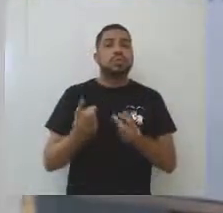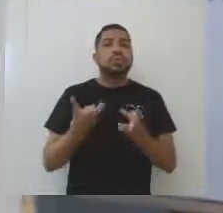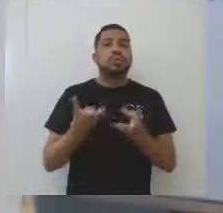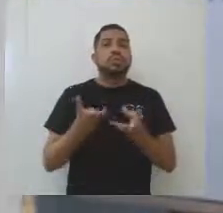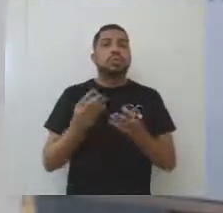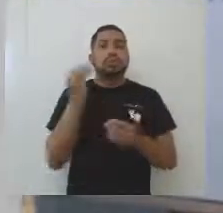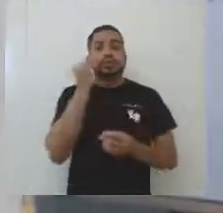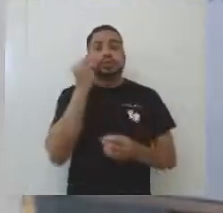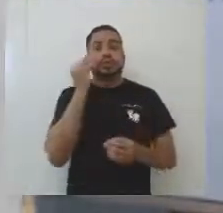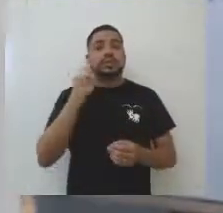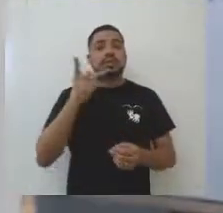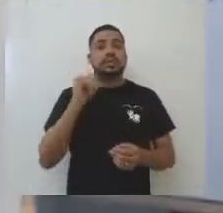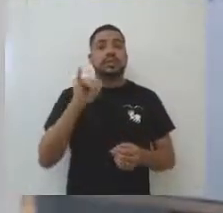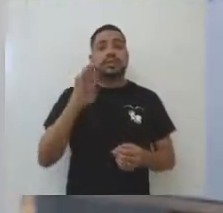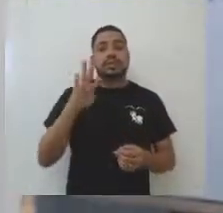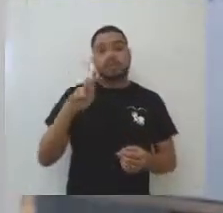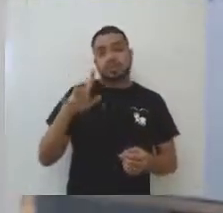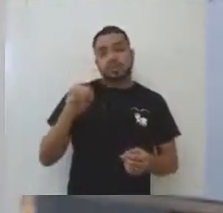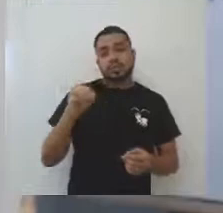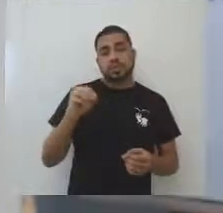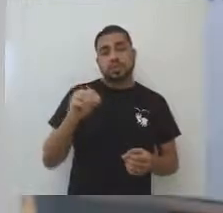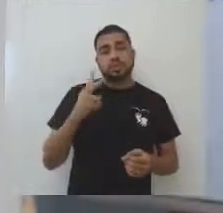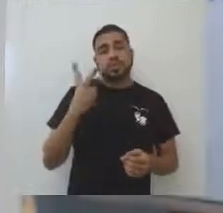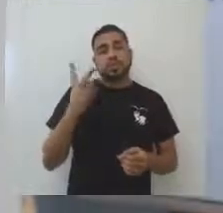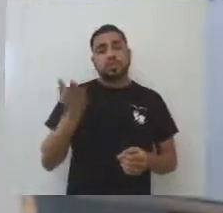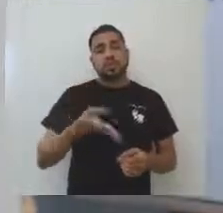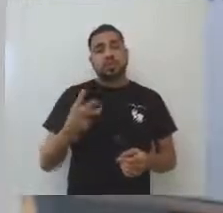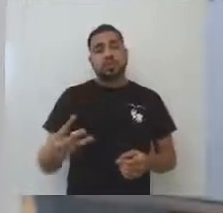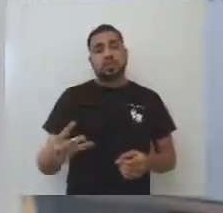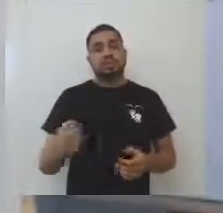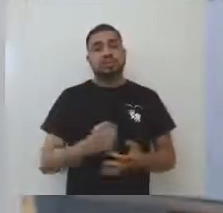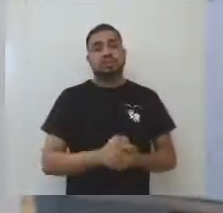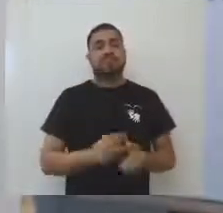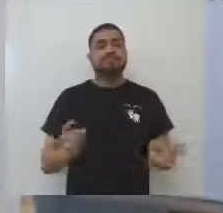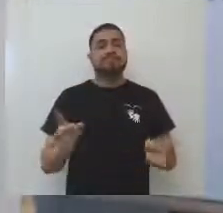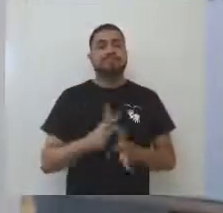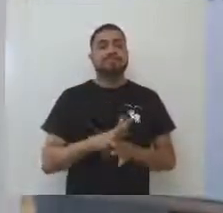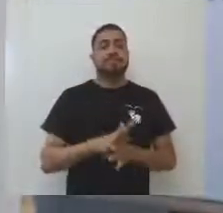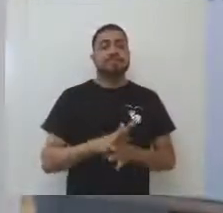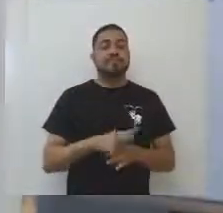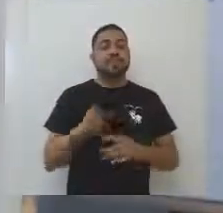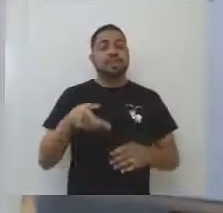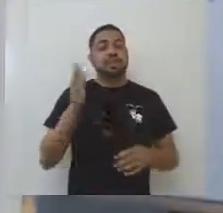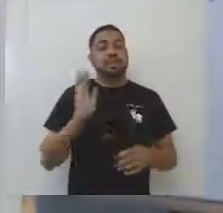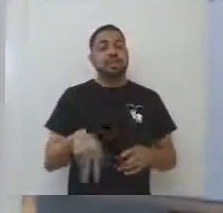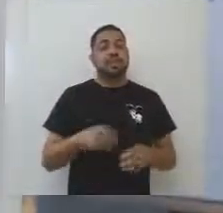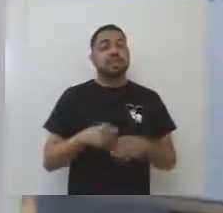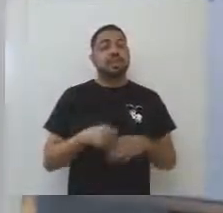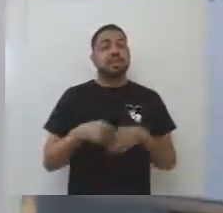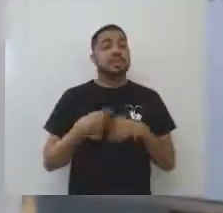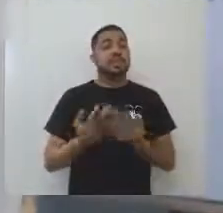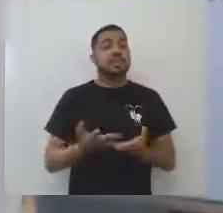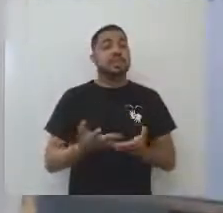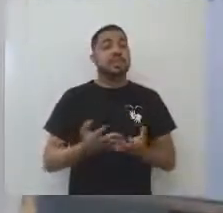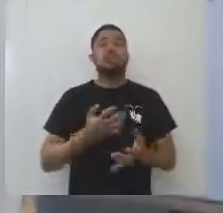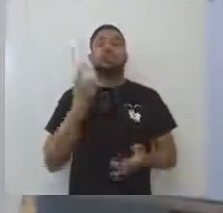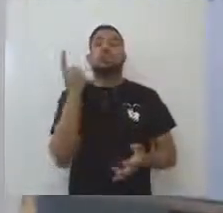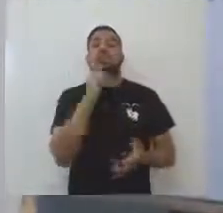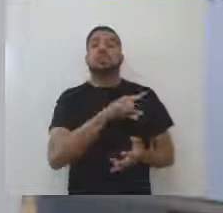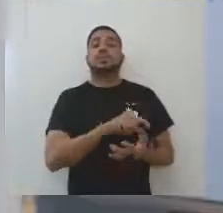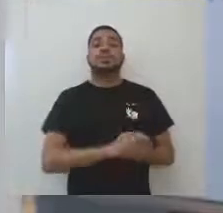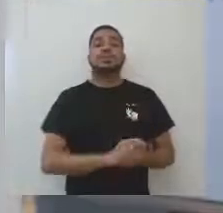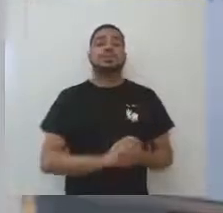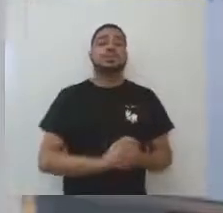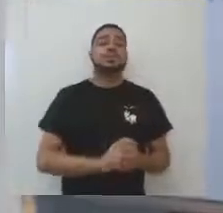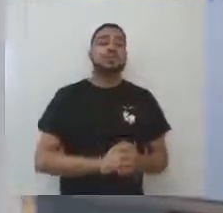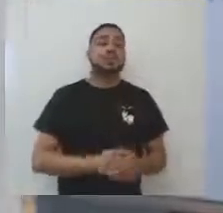possibilidades tem dele ser híbrido? 2. 2/3. Acabou a questão. Ou seja, ele já te deu a condição, ele já